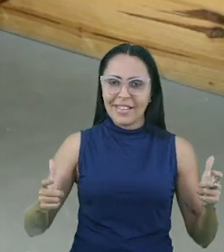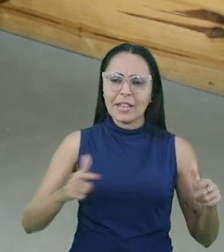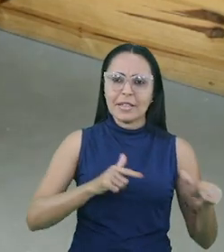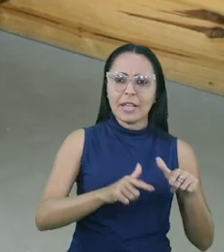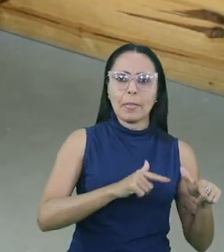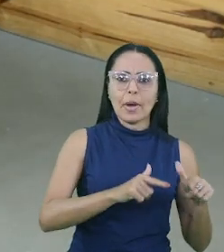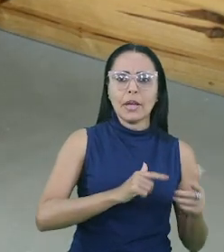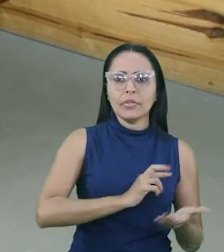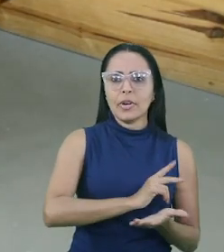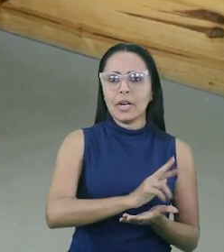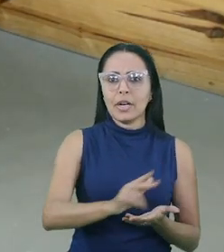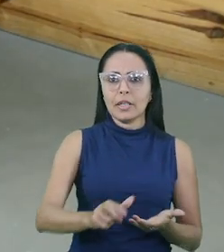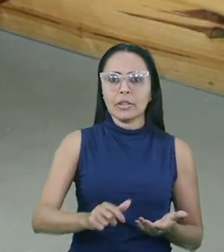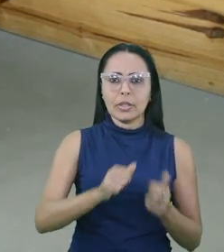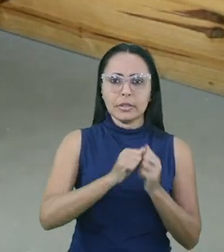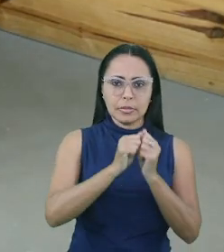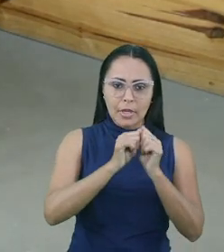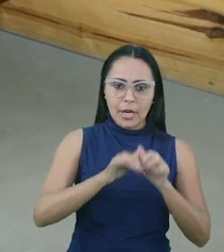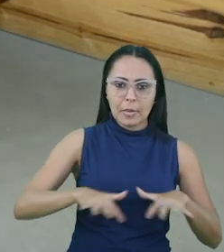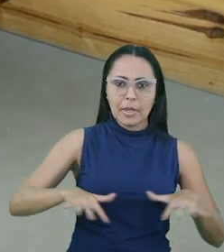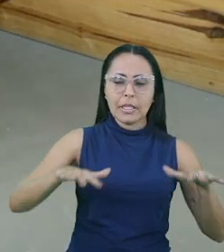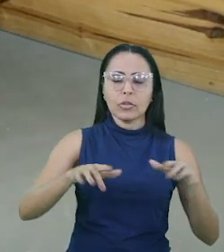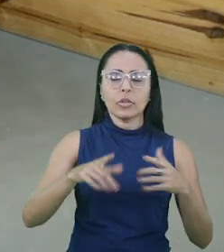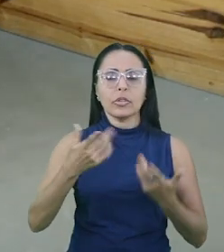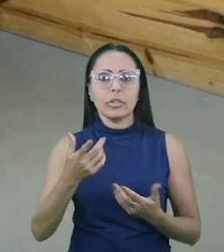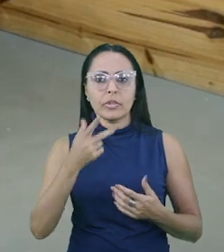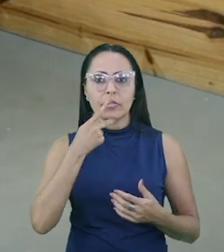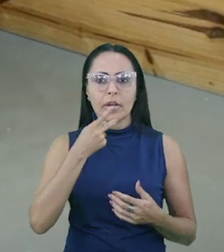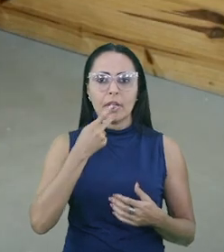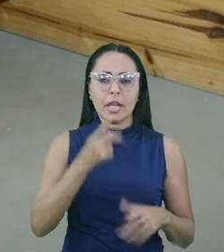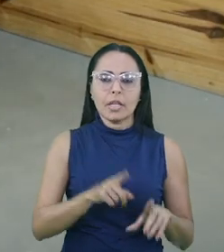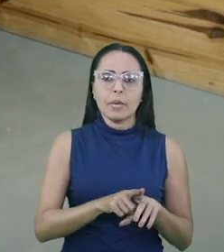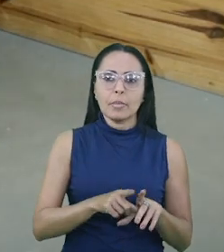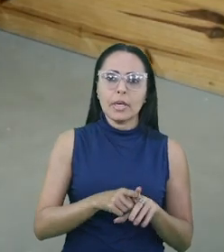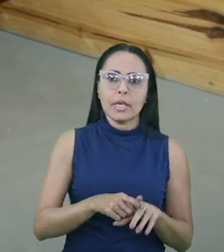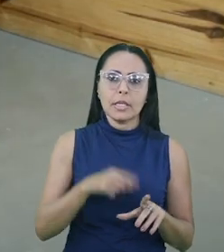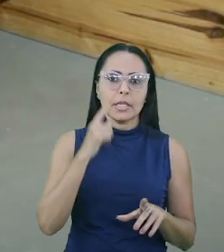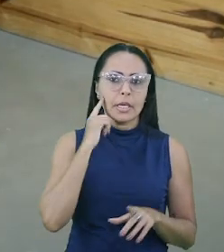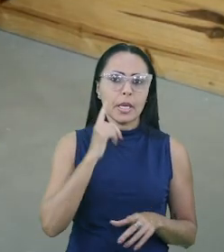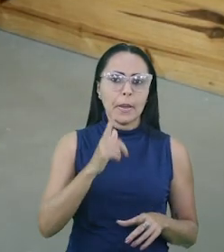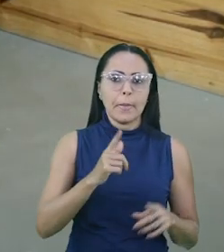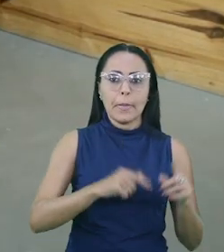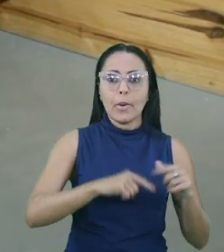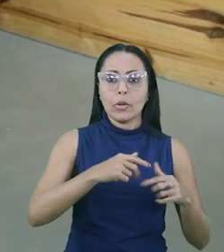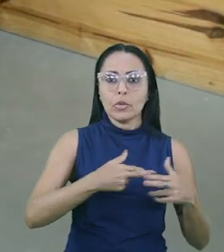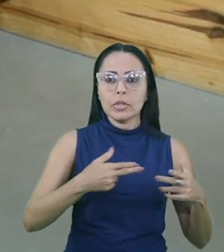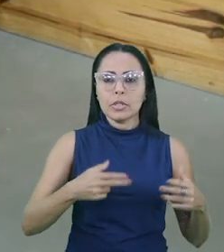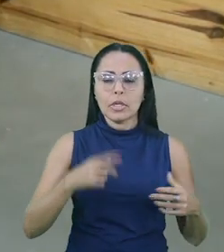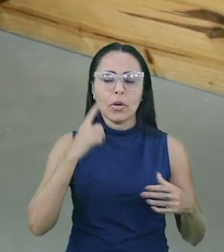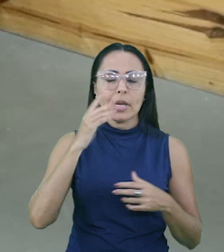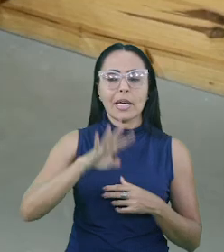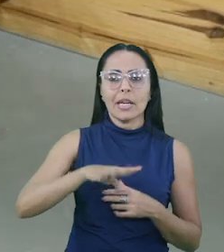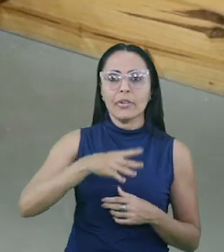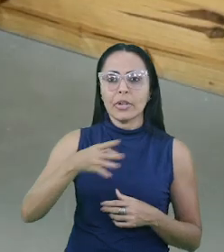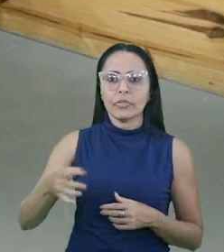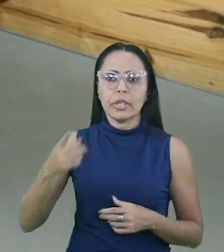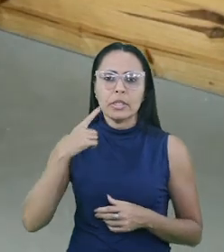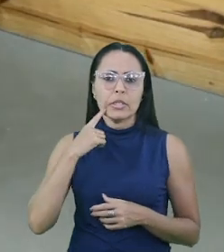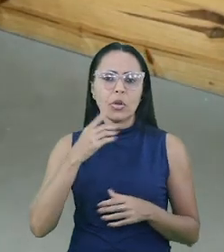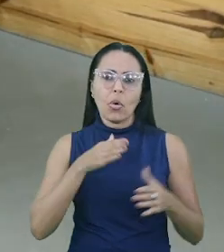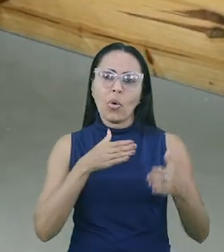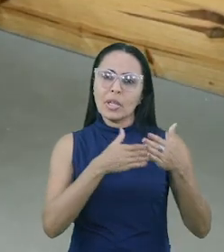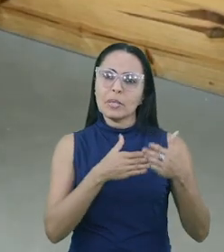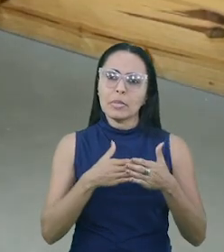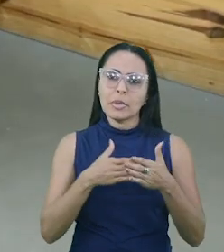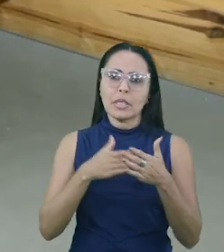com diversas coisas. E aí, quando a gente fala em produção gráfica, às vezes a gente se limita muito a pensar na produção de